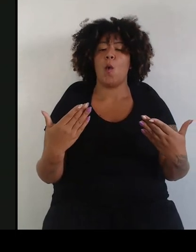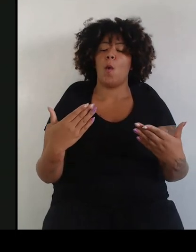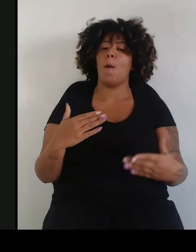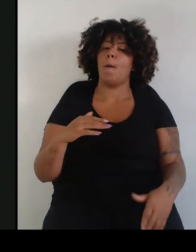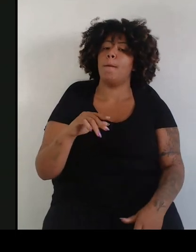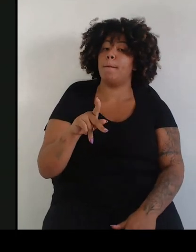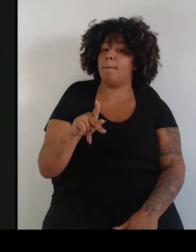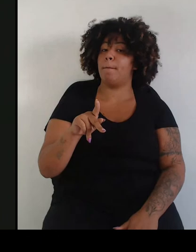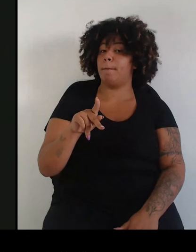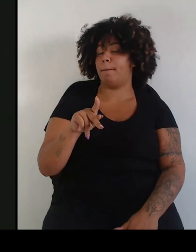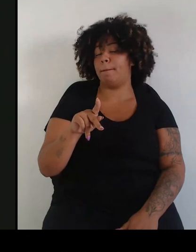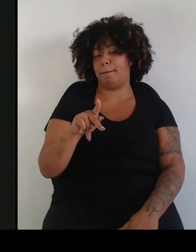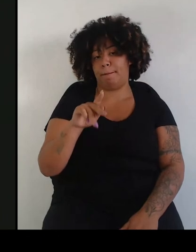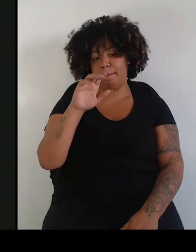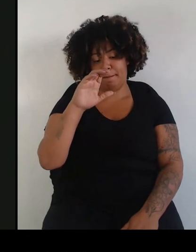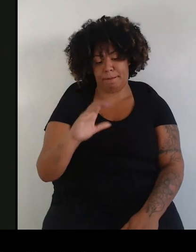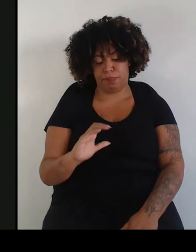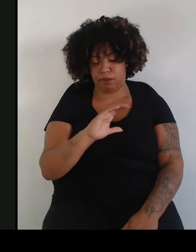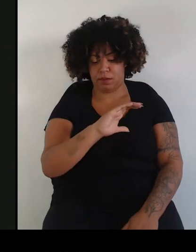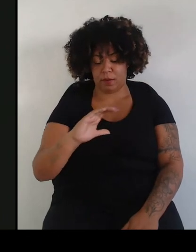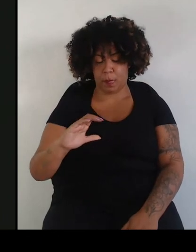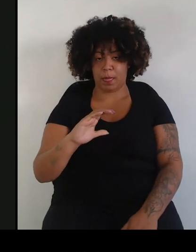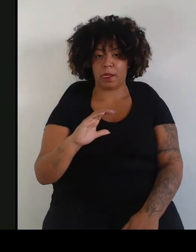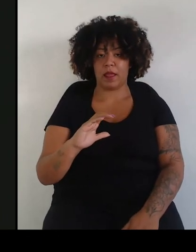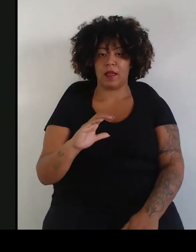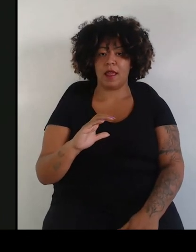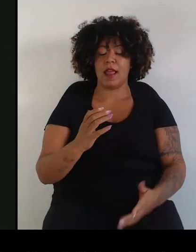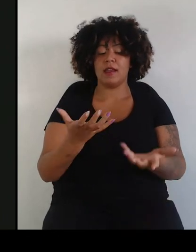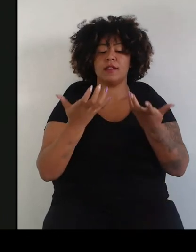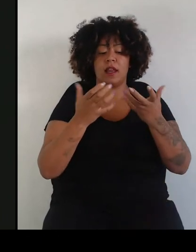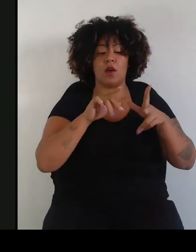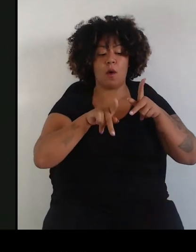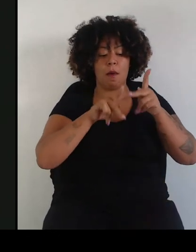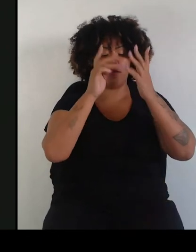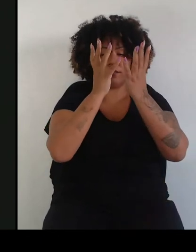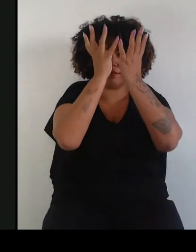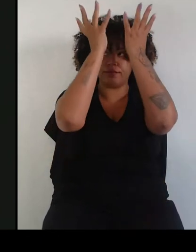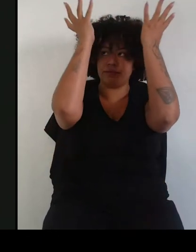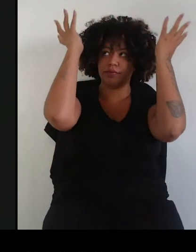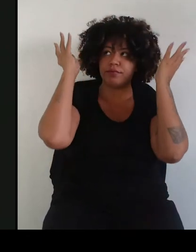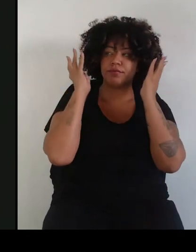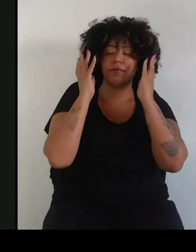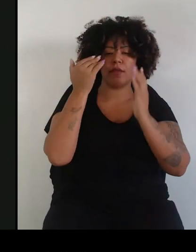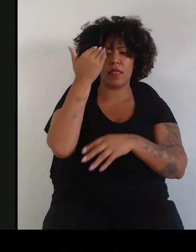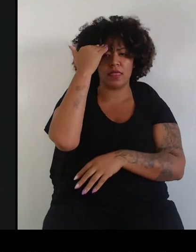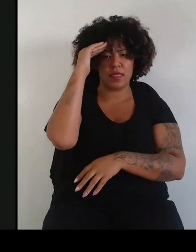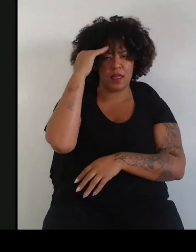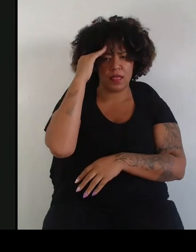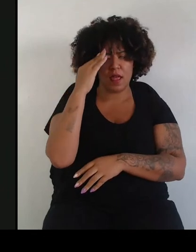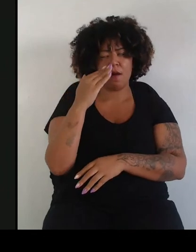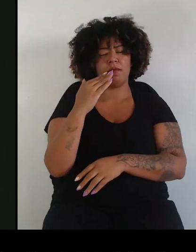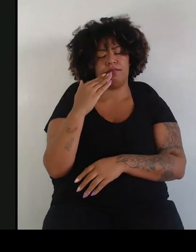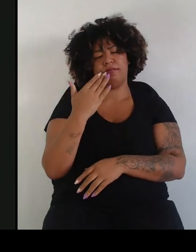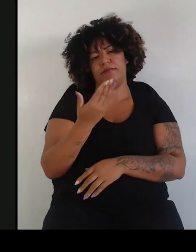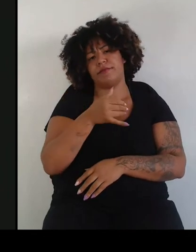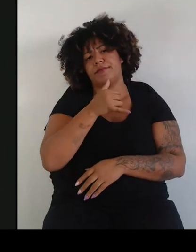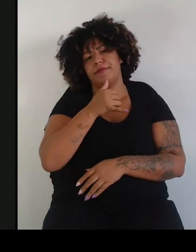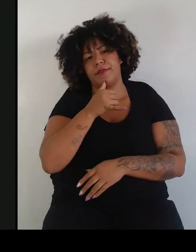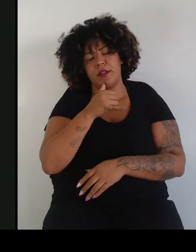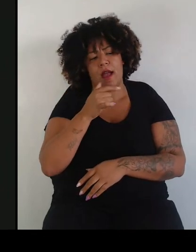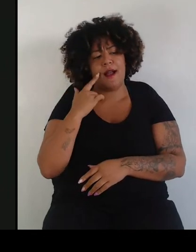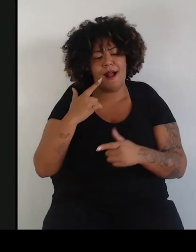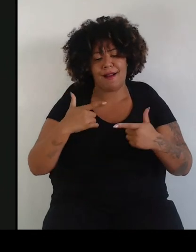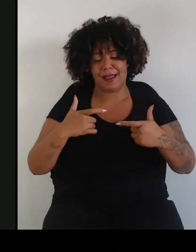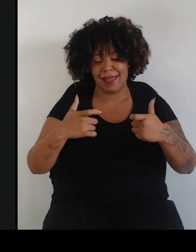era que os indígenas entenderam melhor a guerra entre canibalismo do